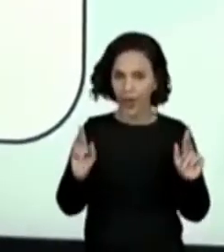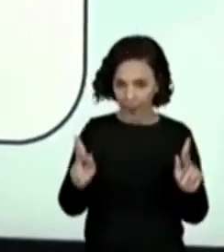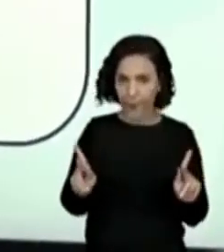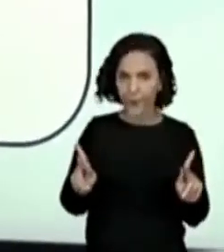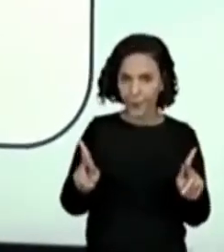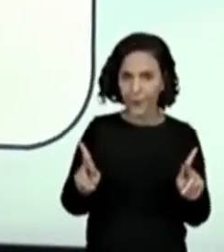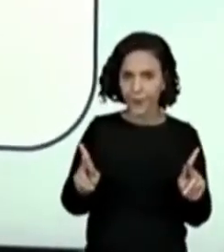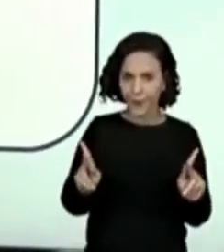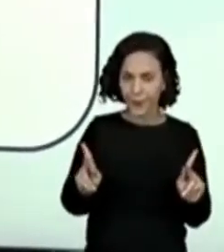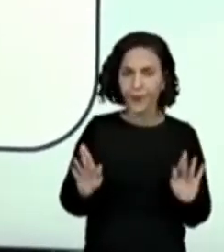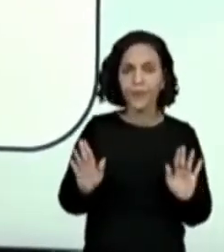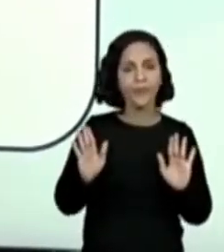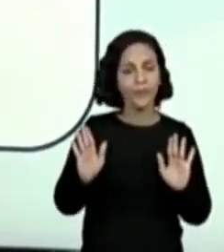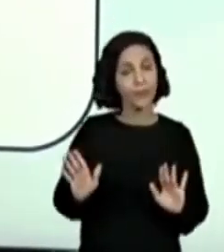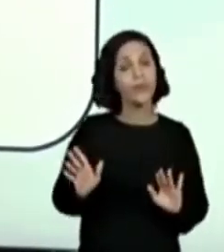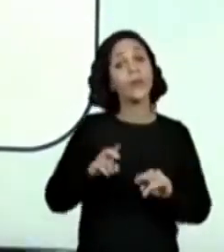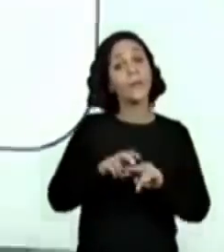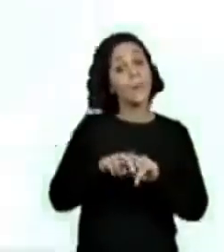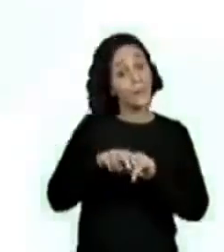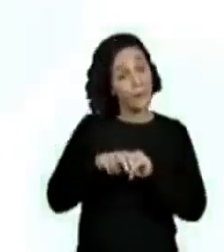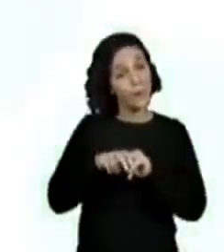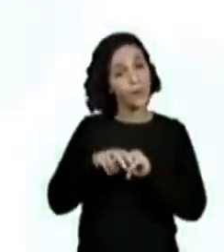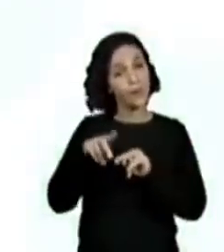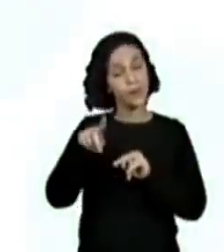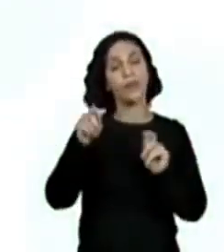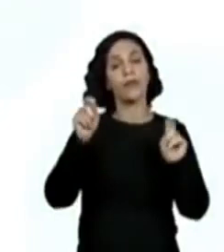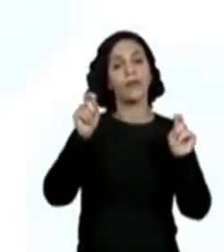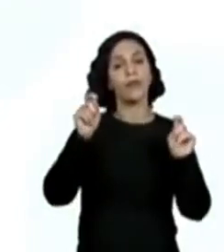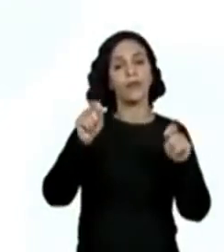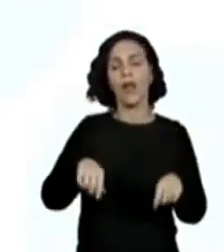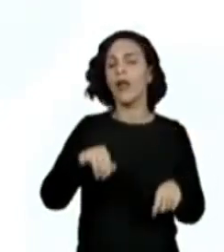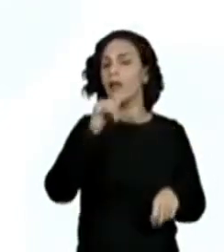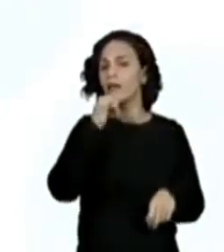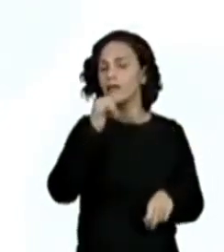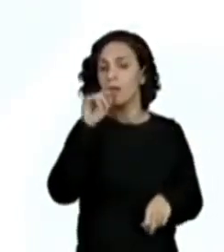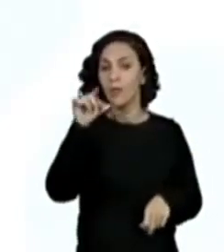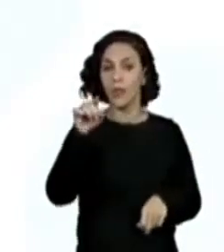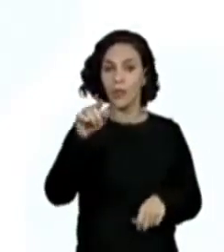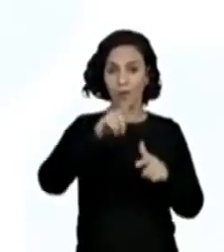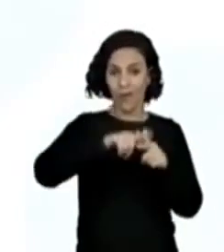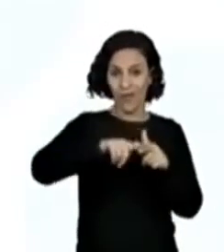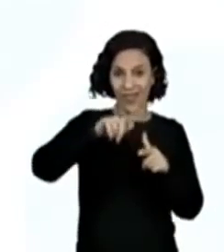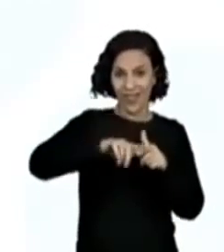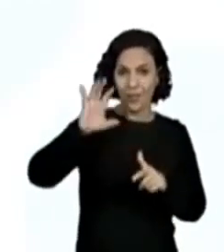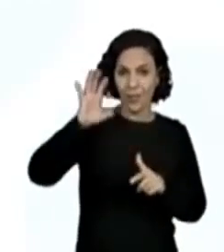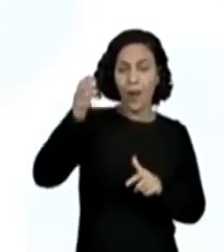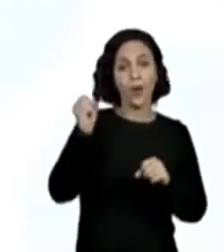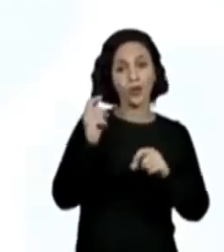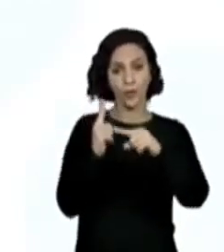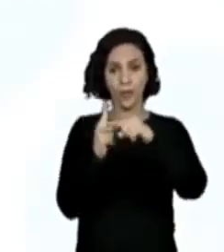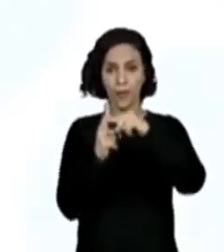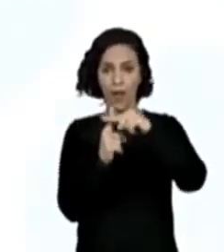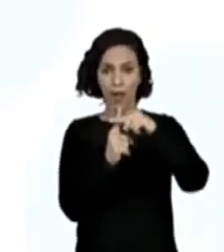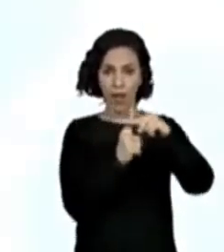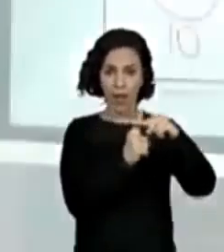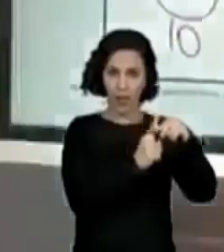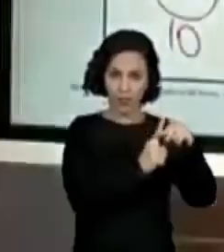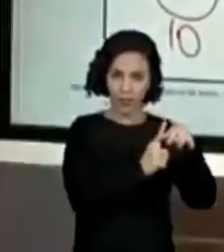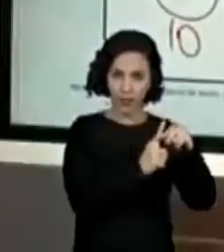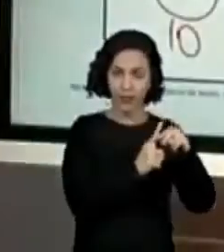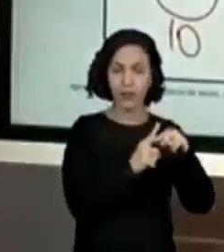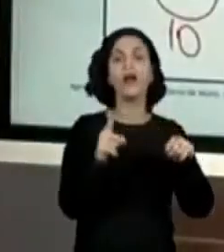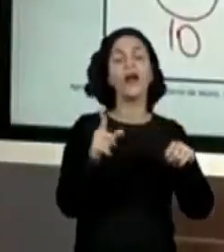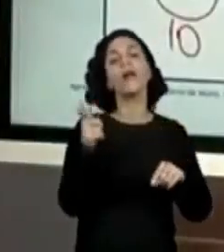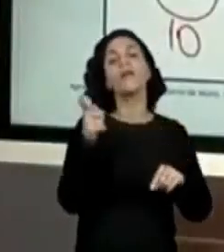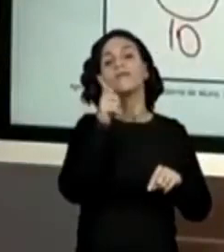bom? Então, eu posso resolver um problema utilizando a adição e chegar na ideia